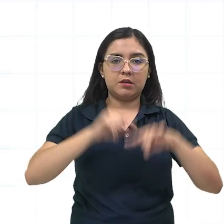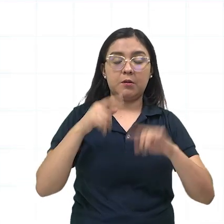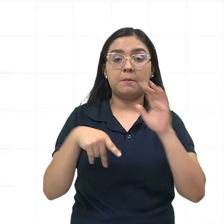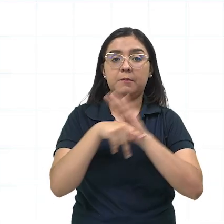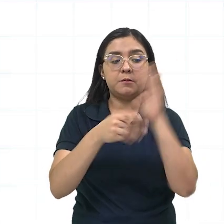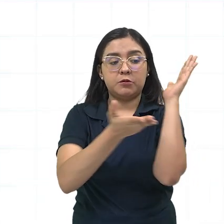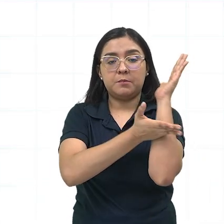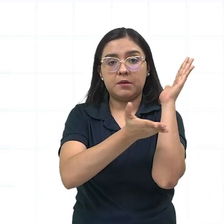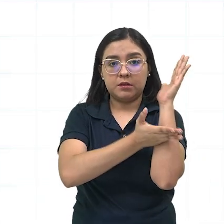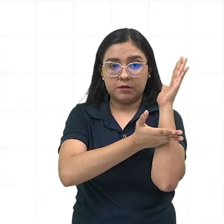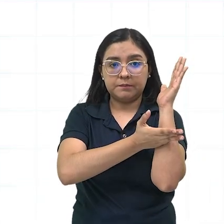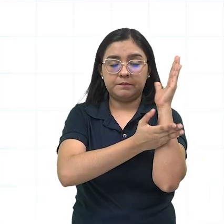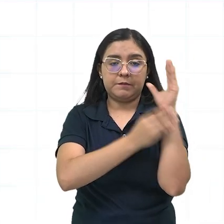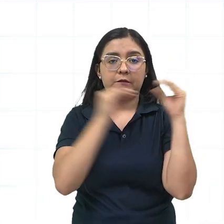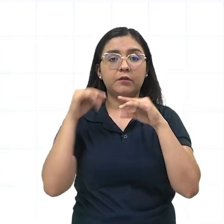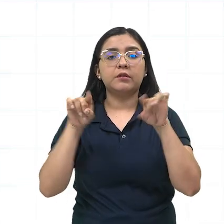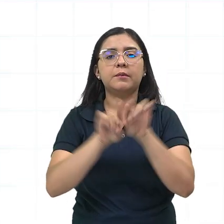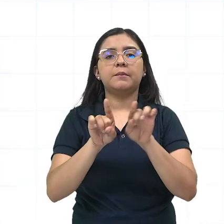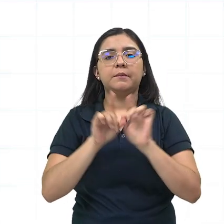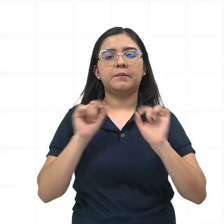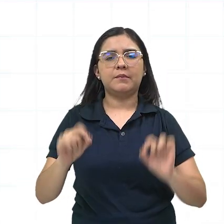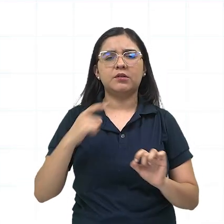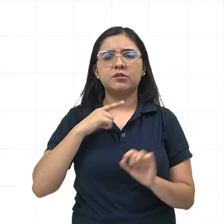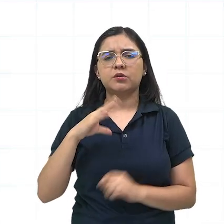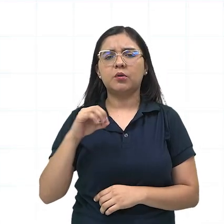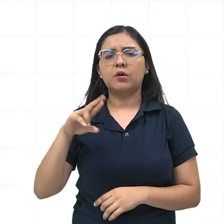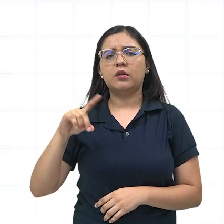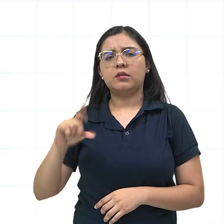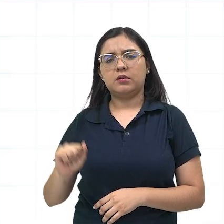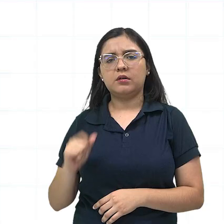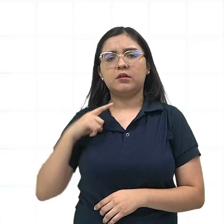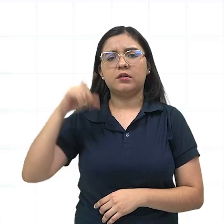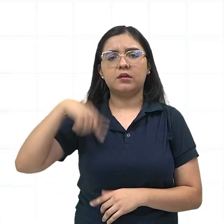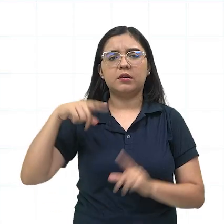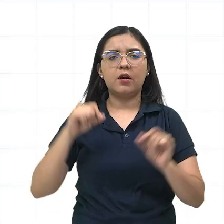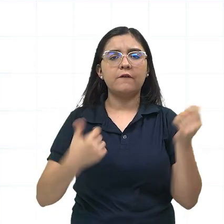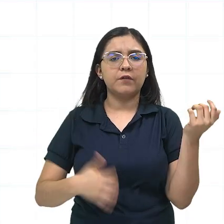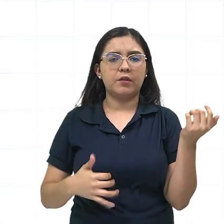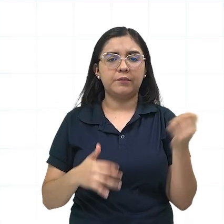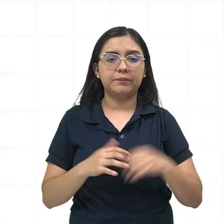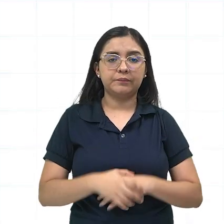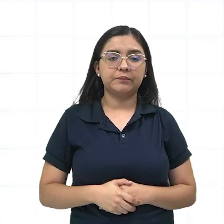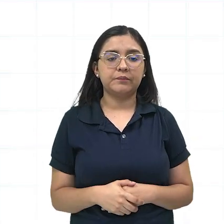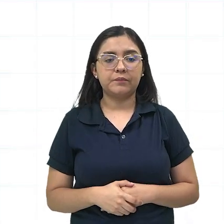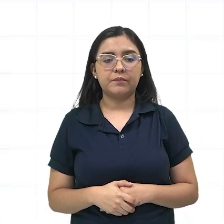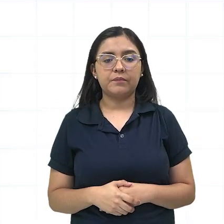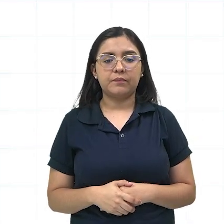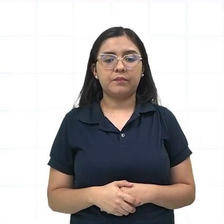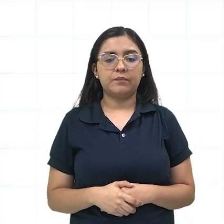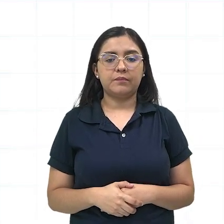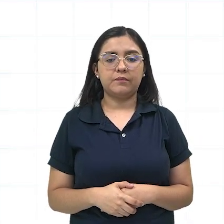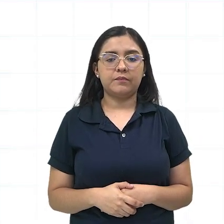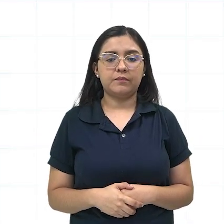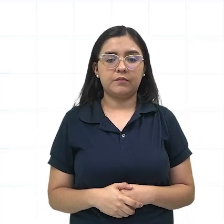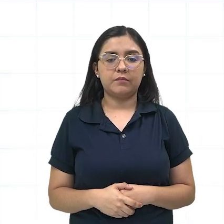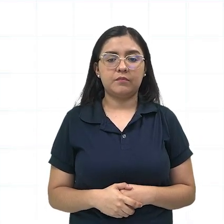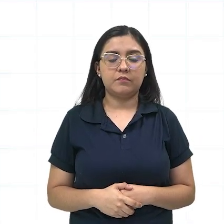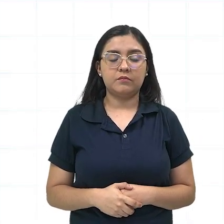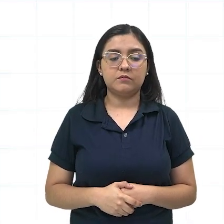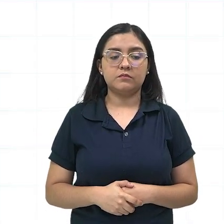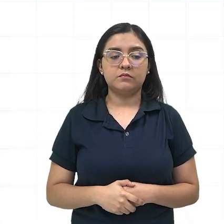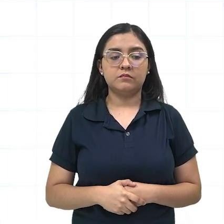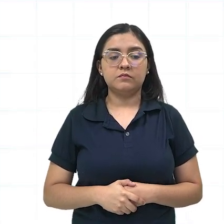de madeira, que era a flauta, e instrumentos de corda, que é o violão e o cavaquinho.